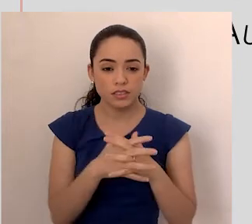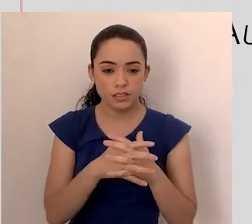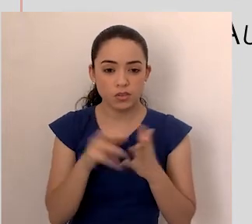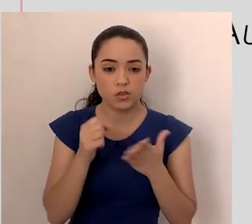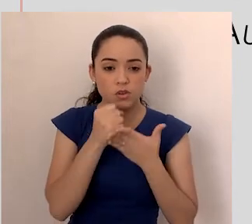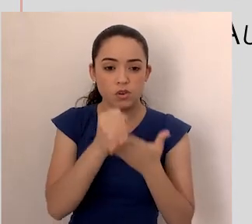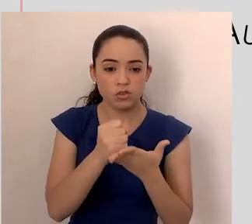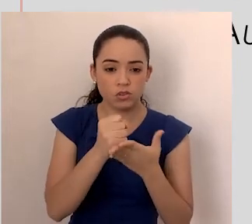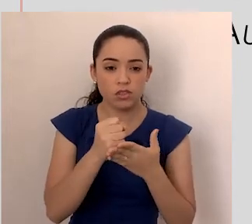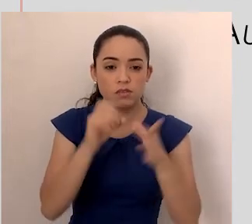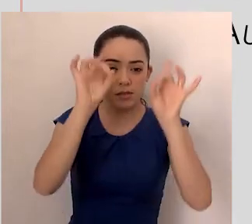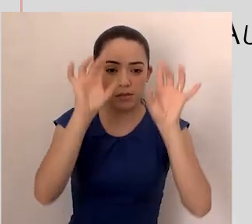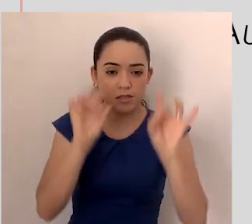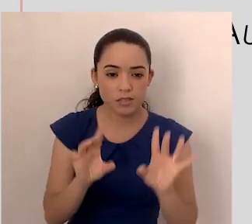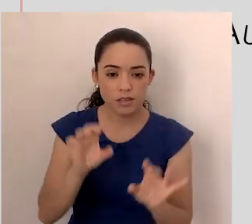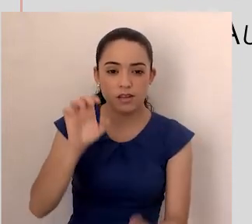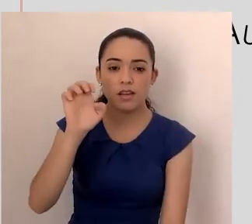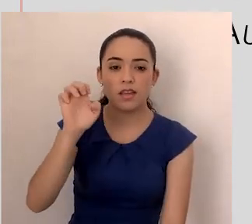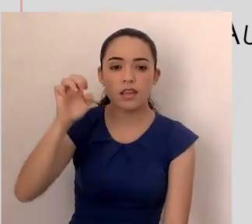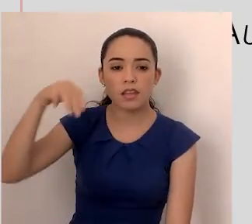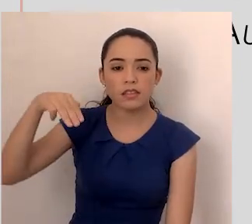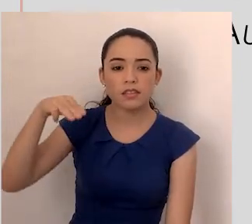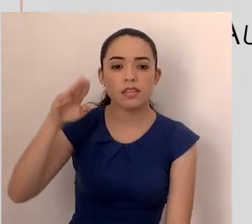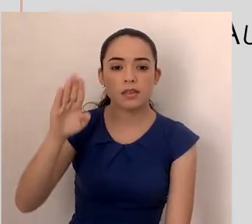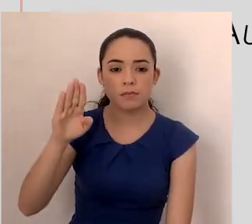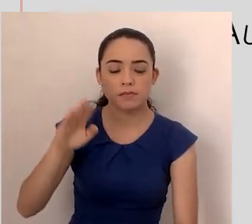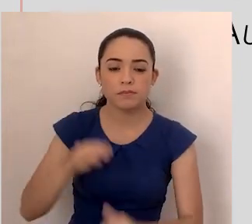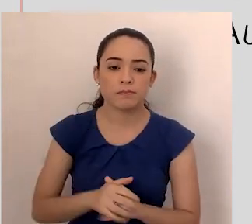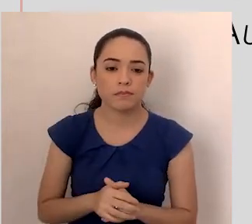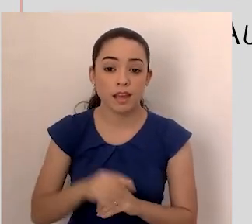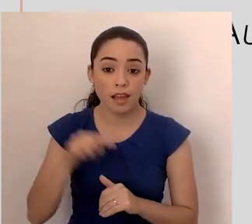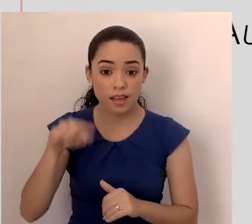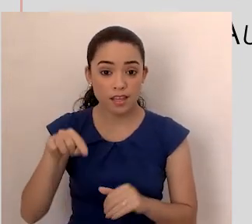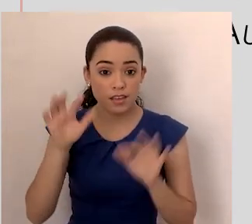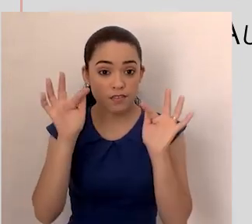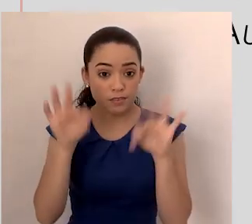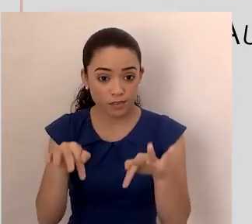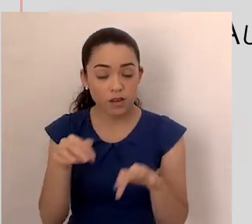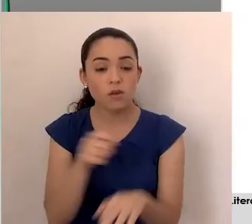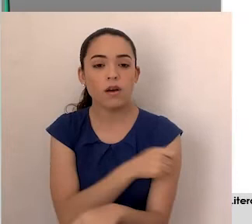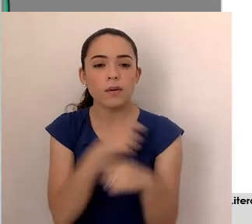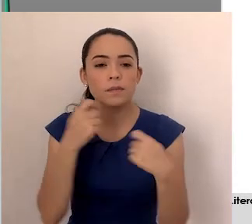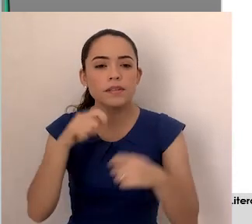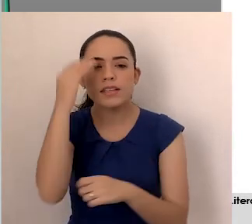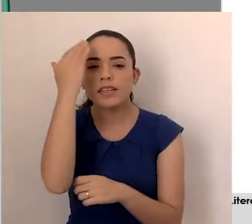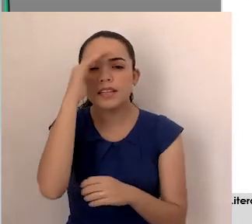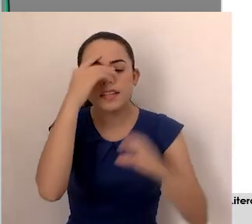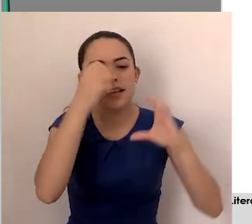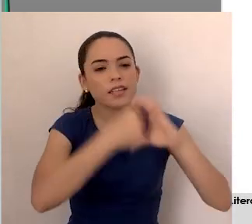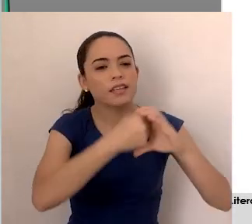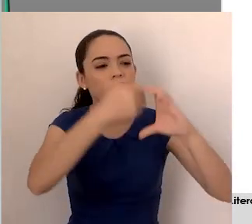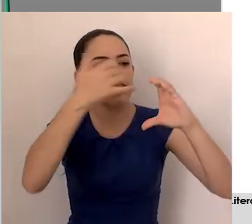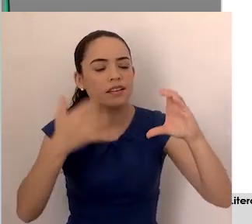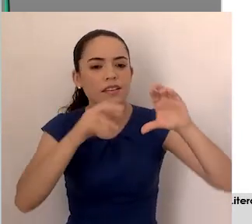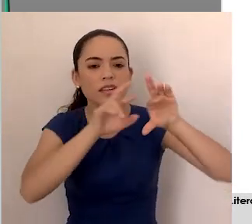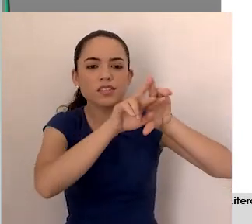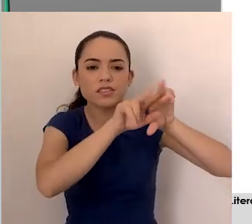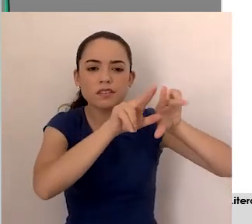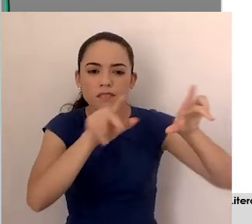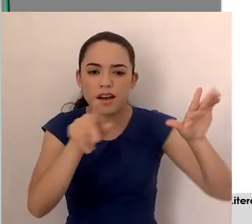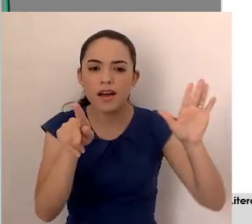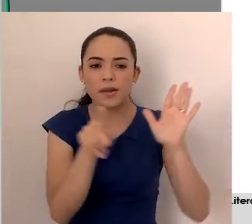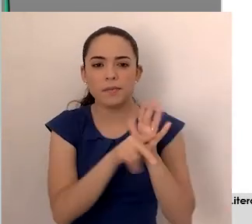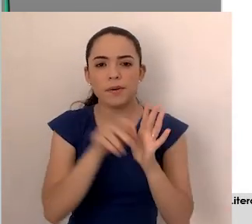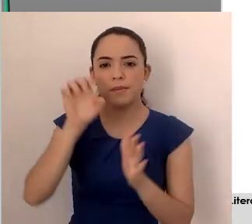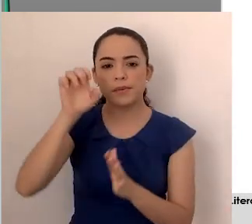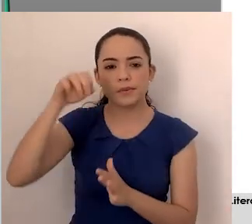Tecido conjuntivo especializado, tecido conjuntivo embrionário. O aluno deverá ter condições de entender